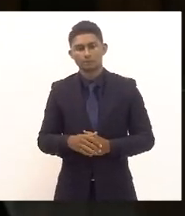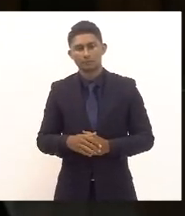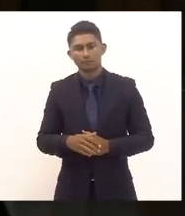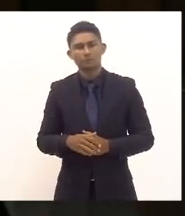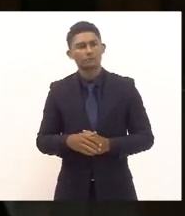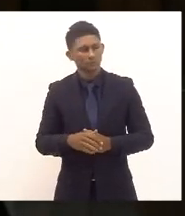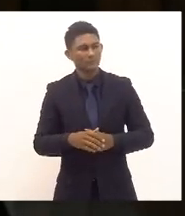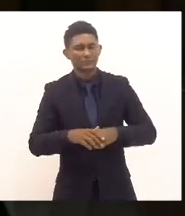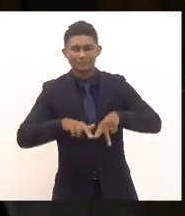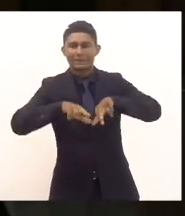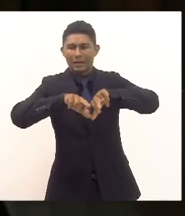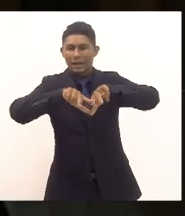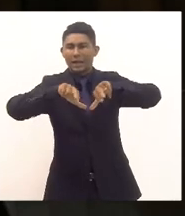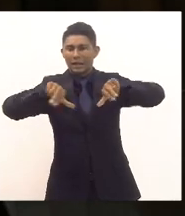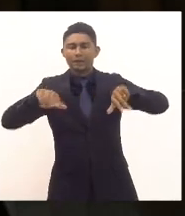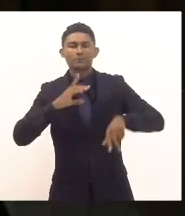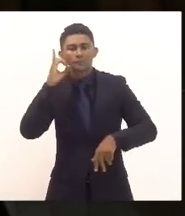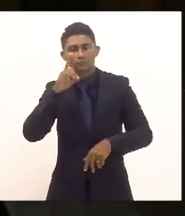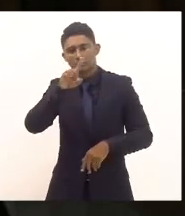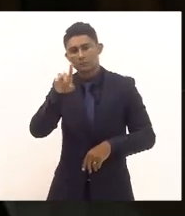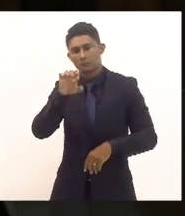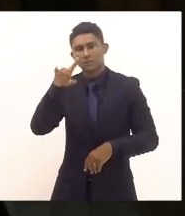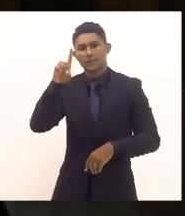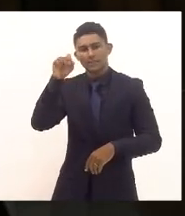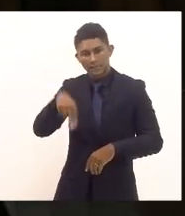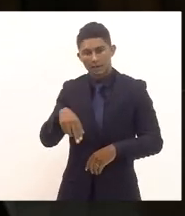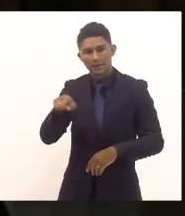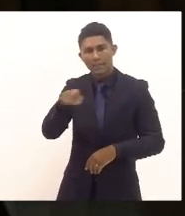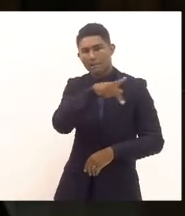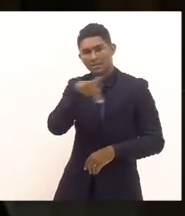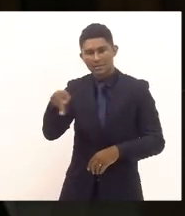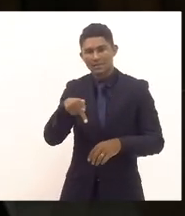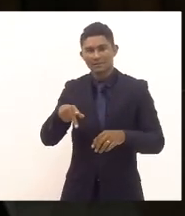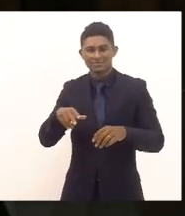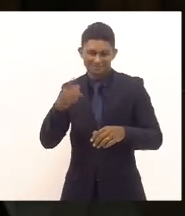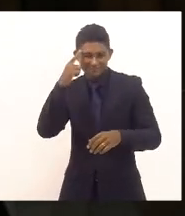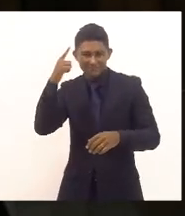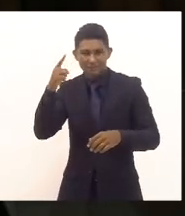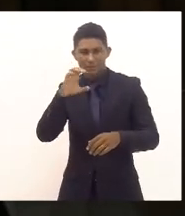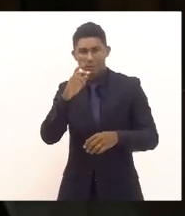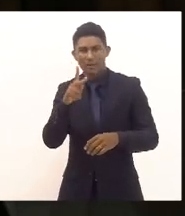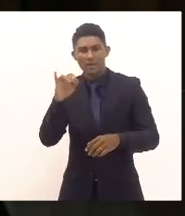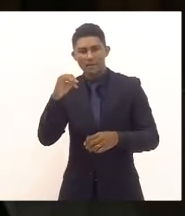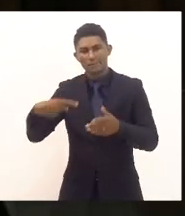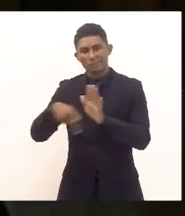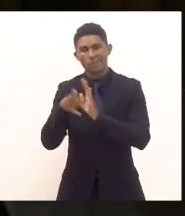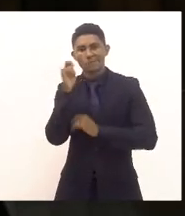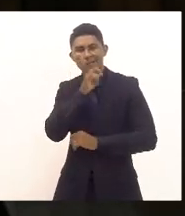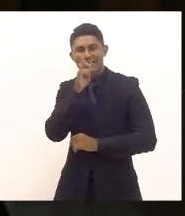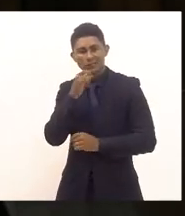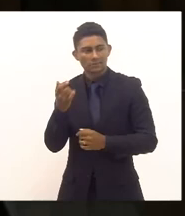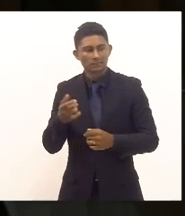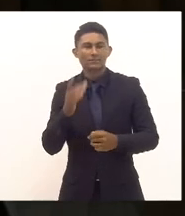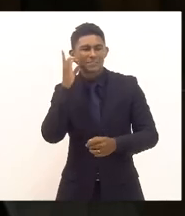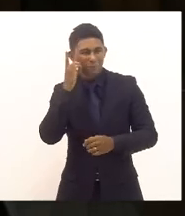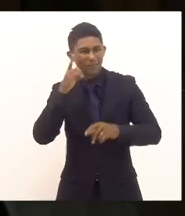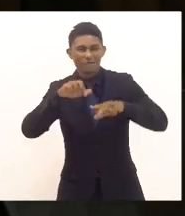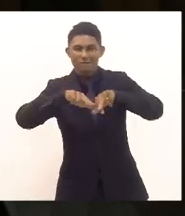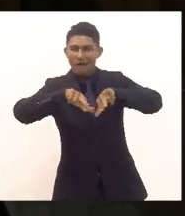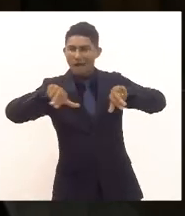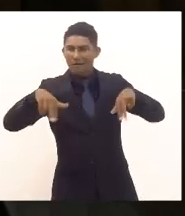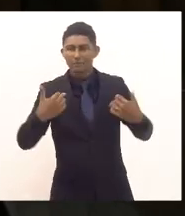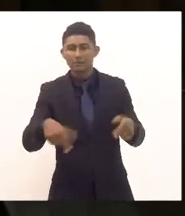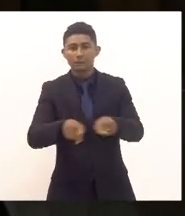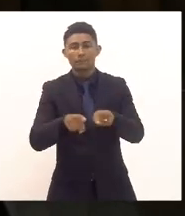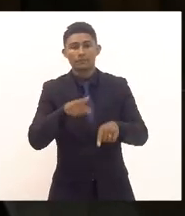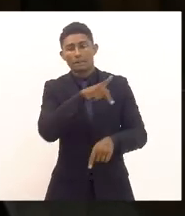vários tantos outros Deputados zeidan e pediu a CPI da energia tantos E tantas outras deputadas nosso